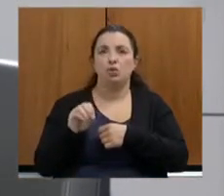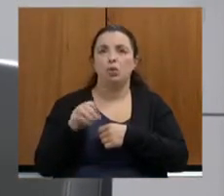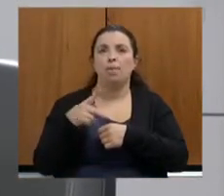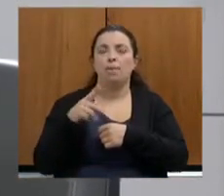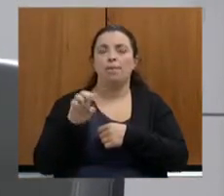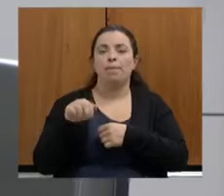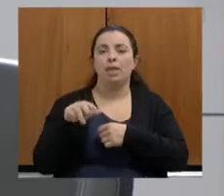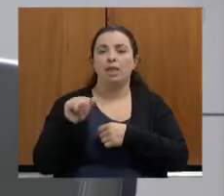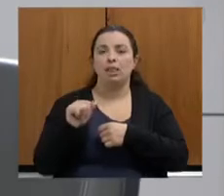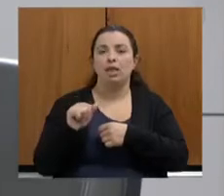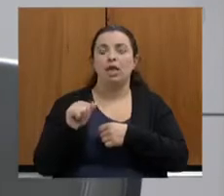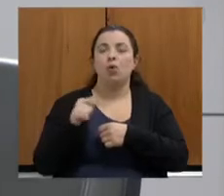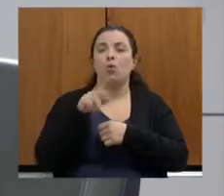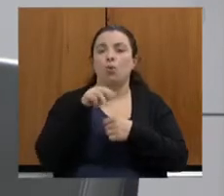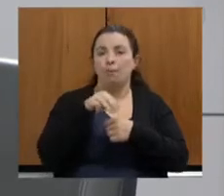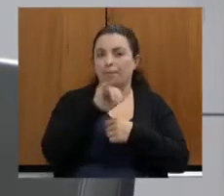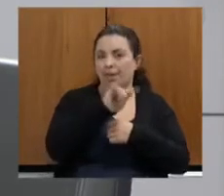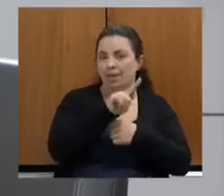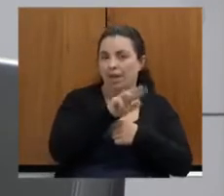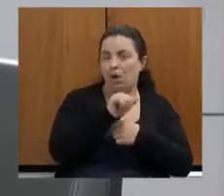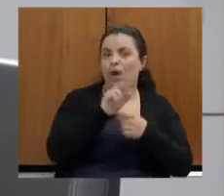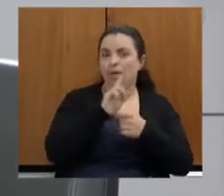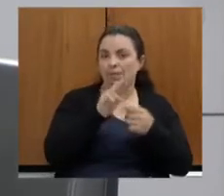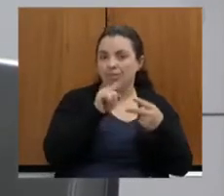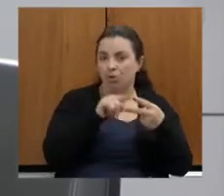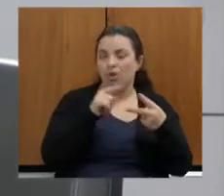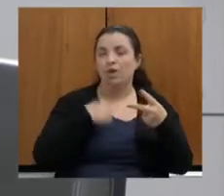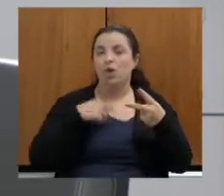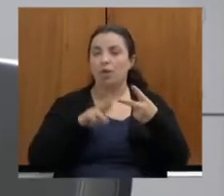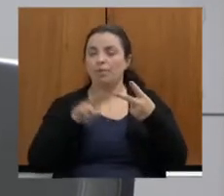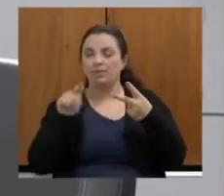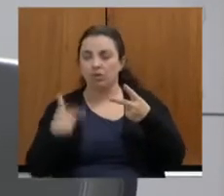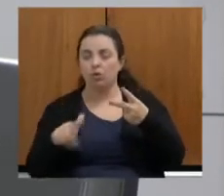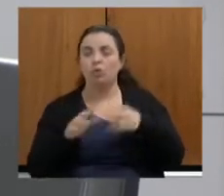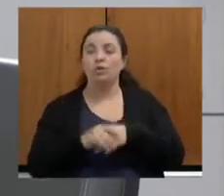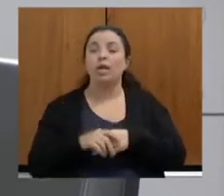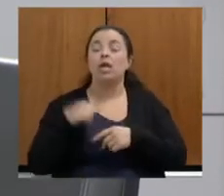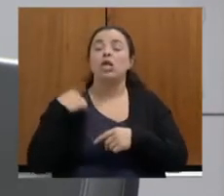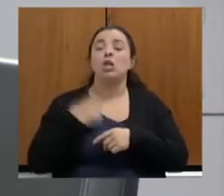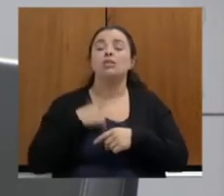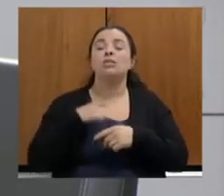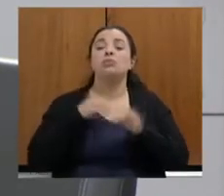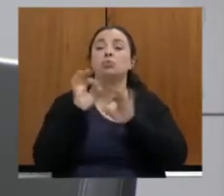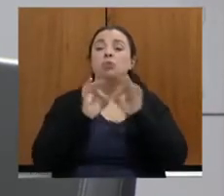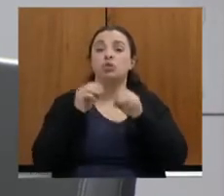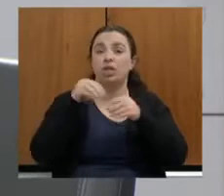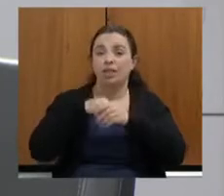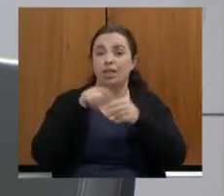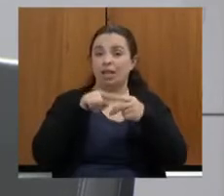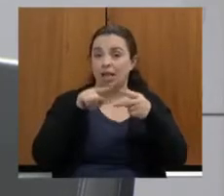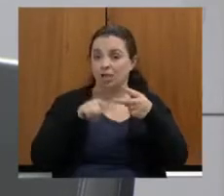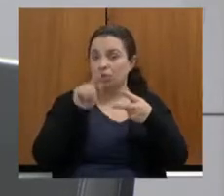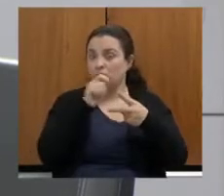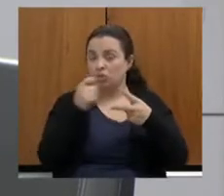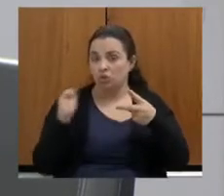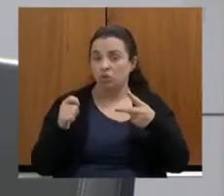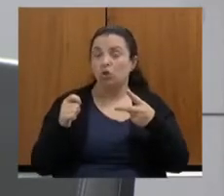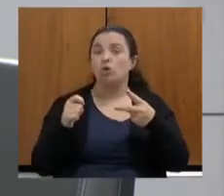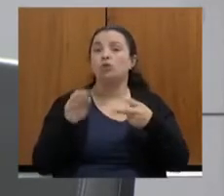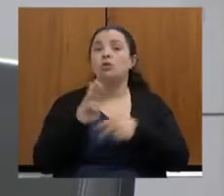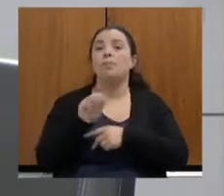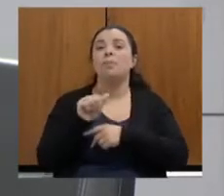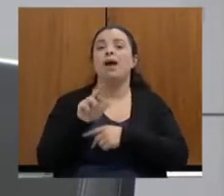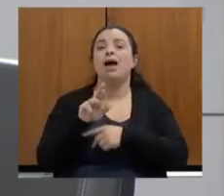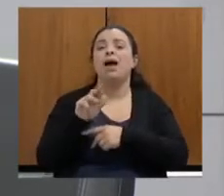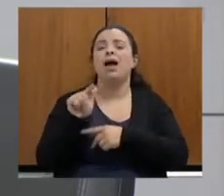ambiental e gostaria de falar que hoje nós estamos com um projeto dentro das duas associações de barradinha é justamente para dar